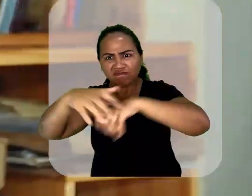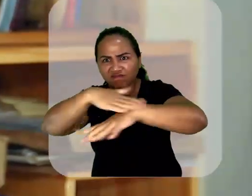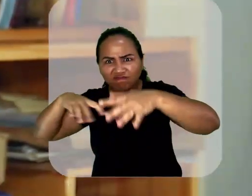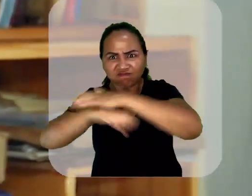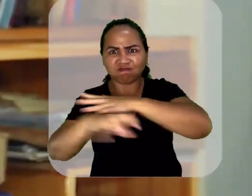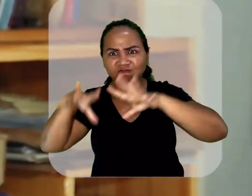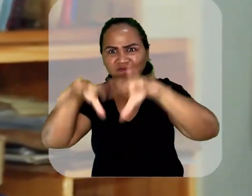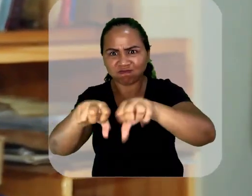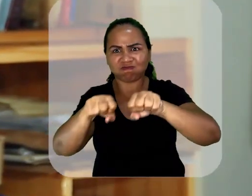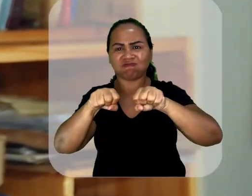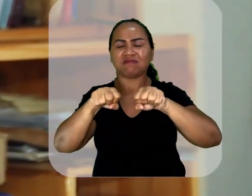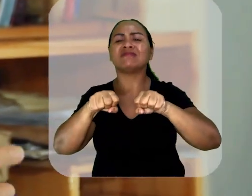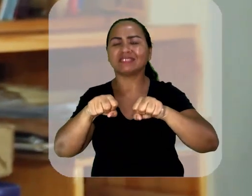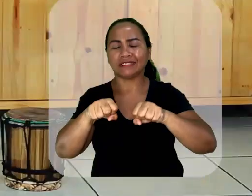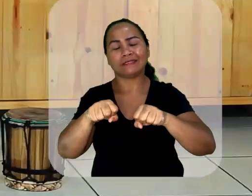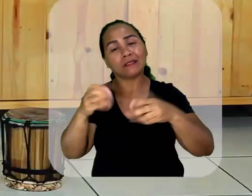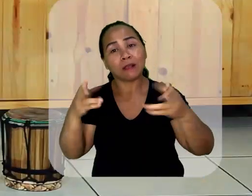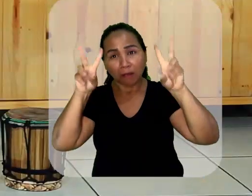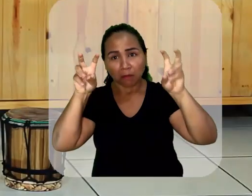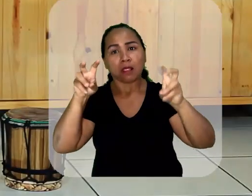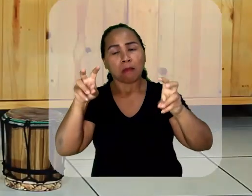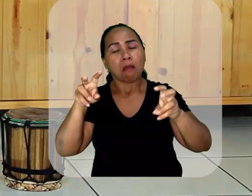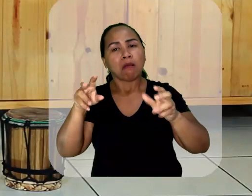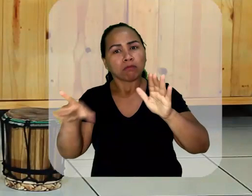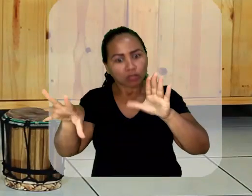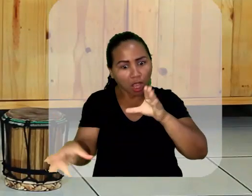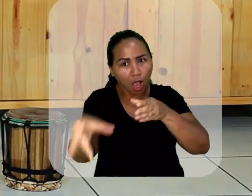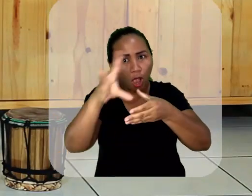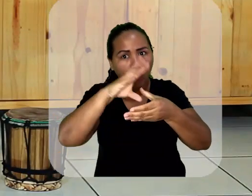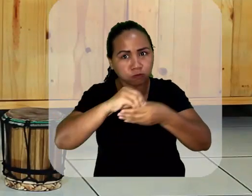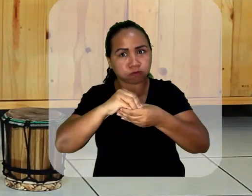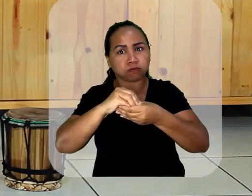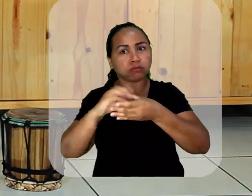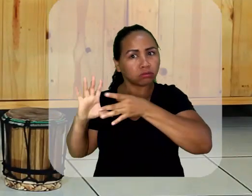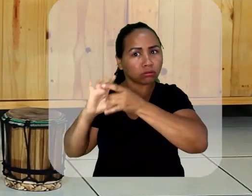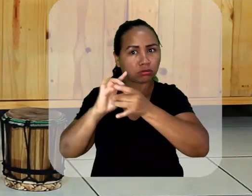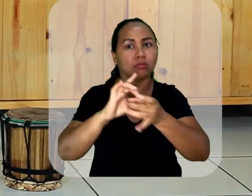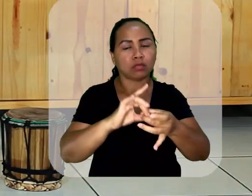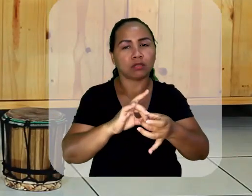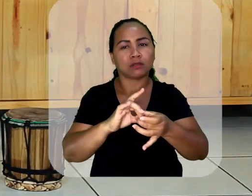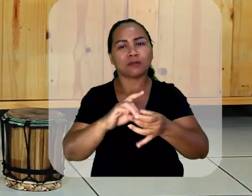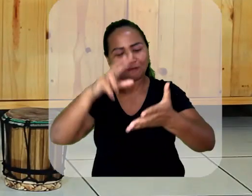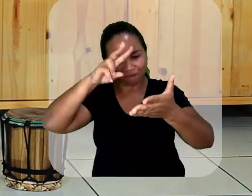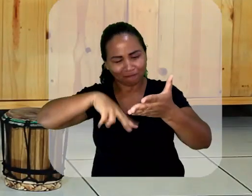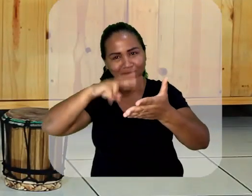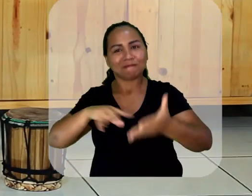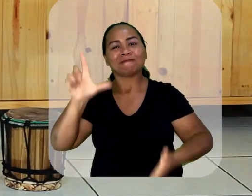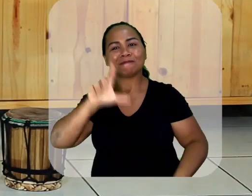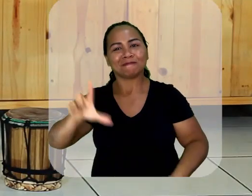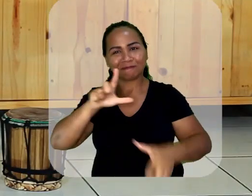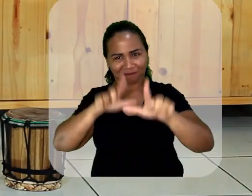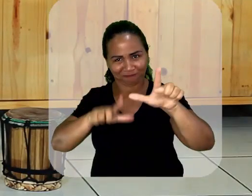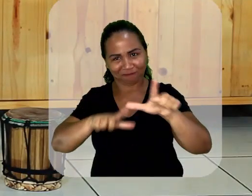é um assunto também que ele faz parte da literatura. Ele aparece na poesia, ele aparece nas músicas. Então eu